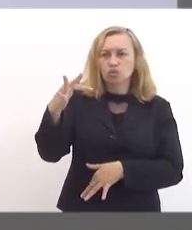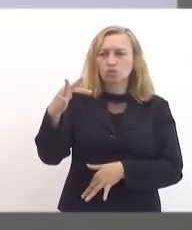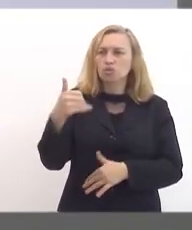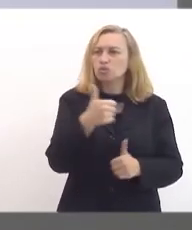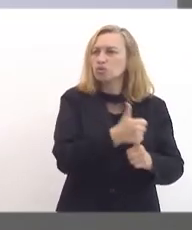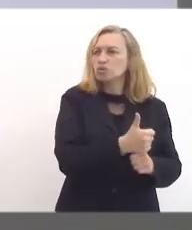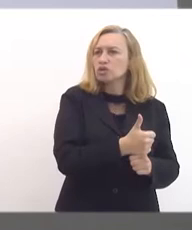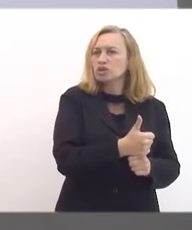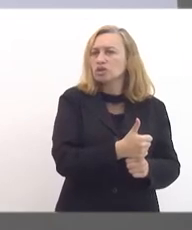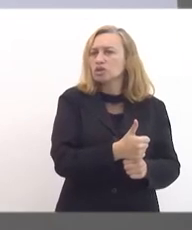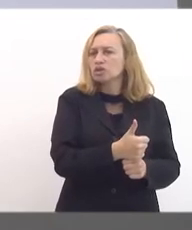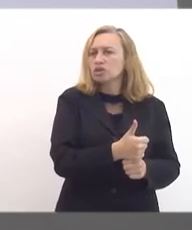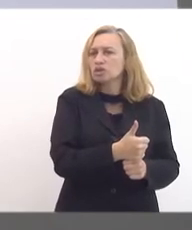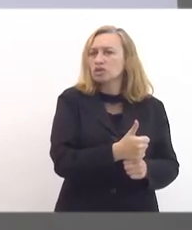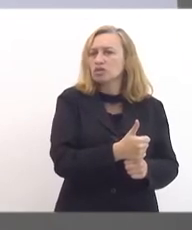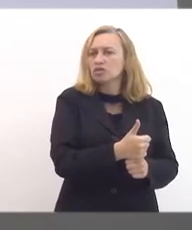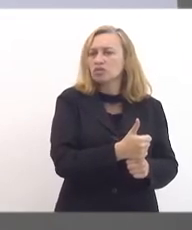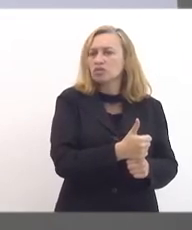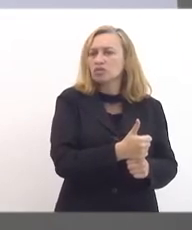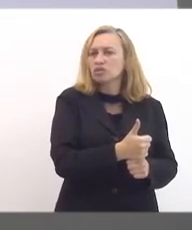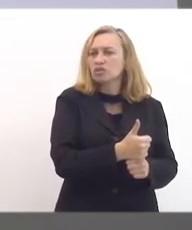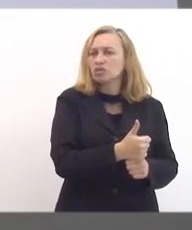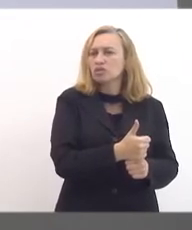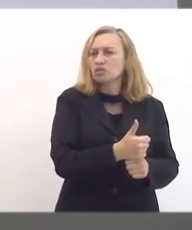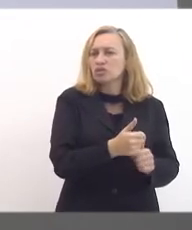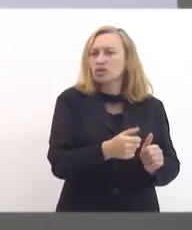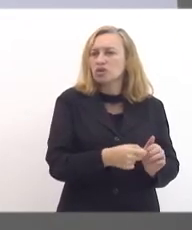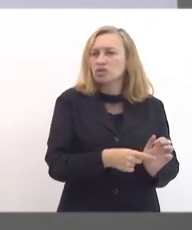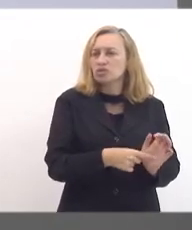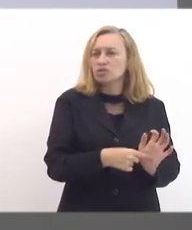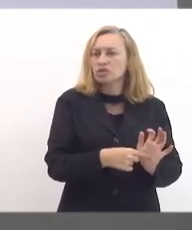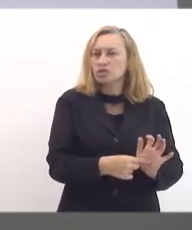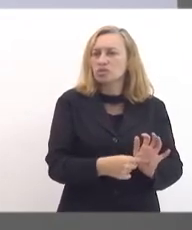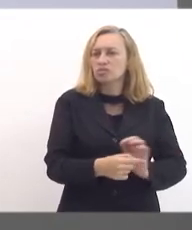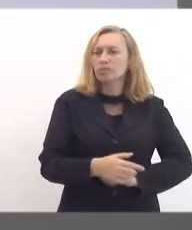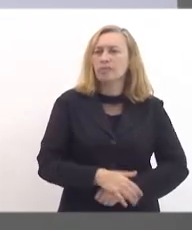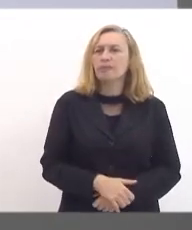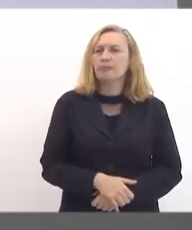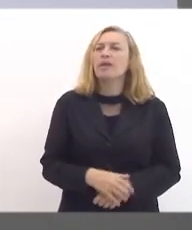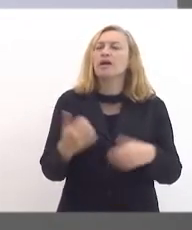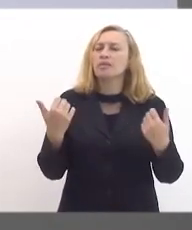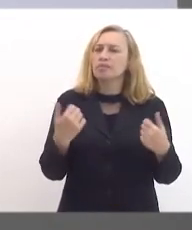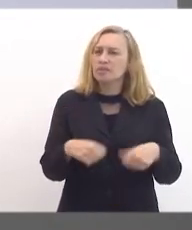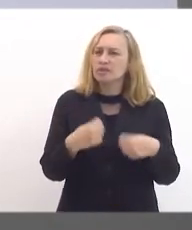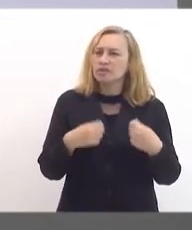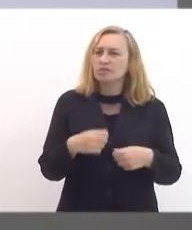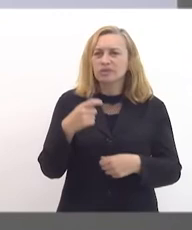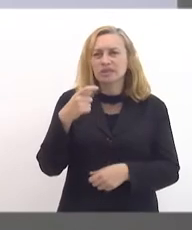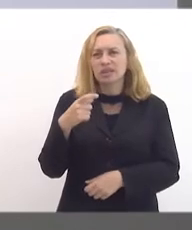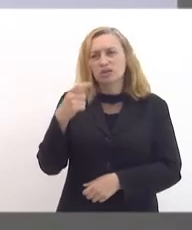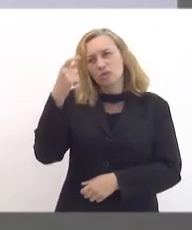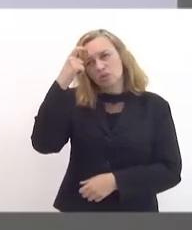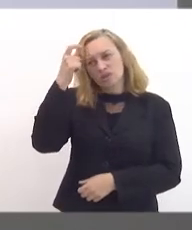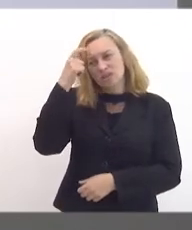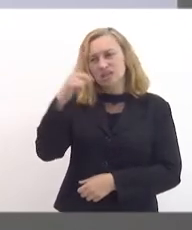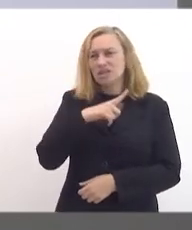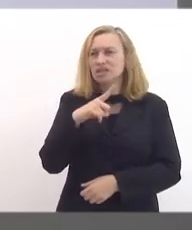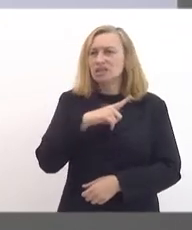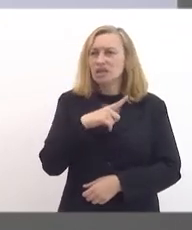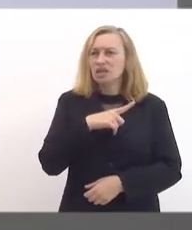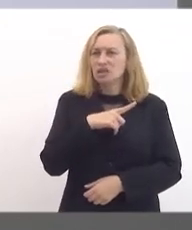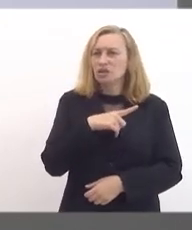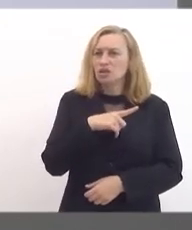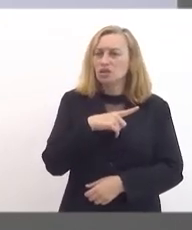serviu ali para se ver para haver uma viabilização a gente tem que estar ciente de um aumento do